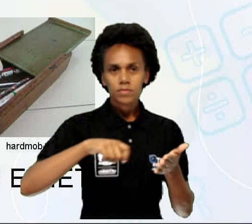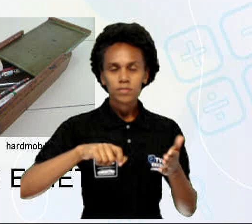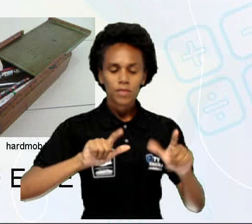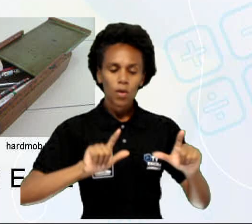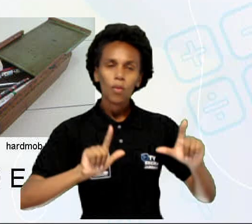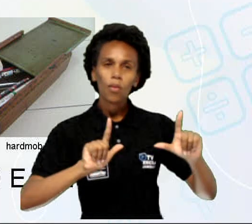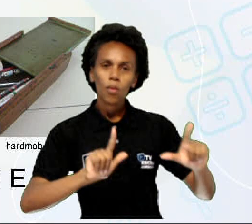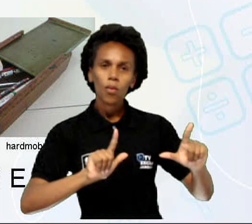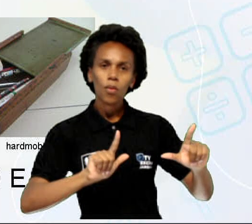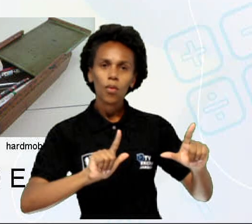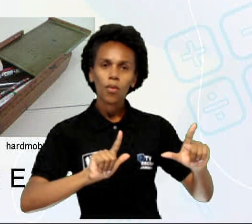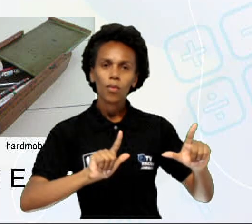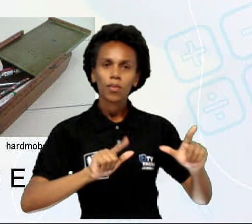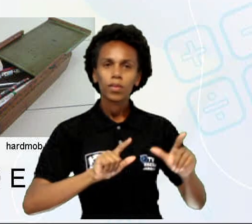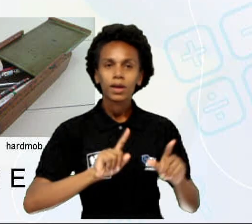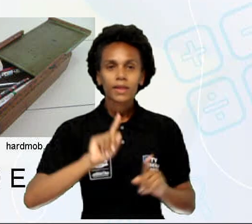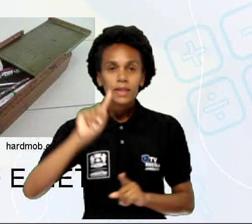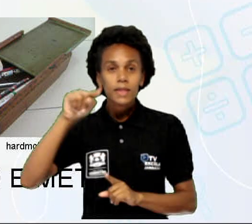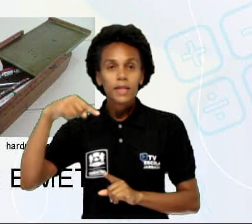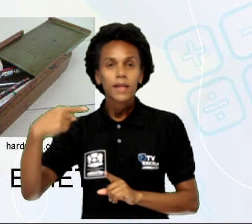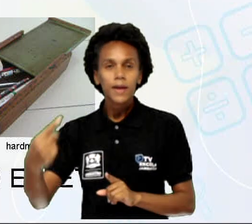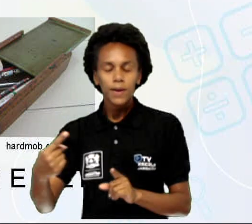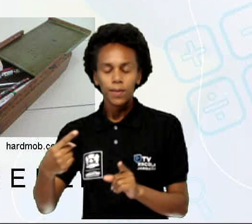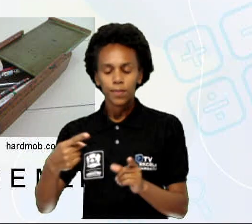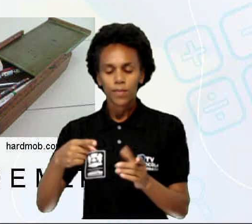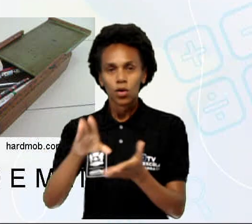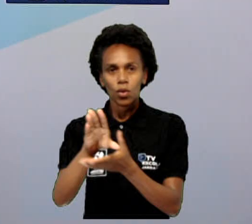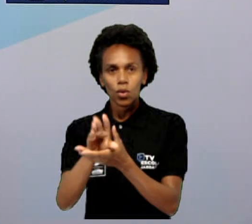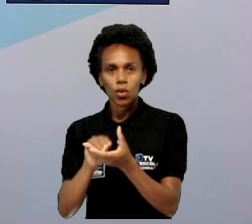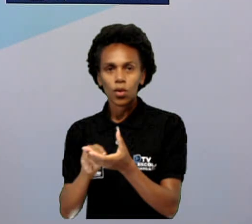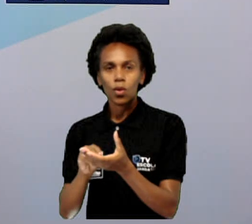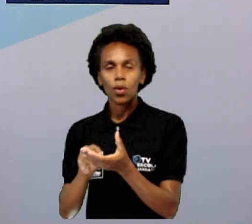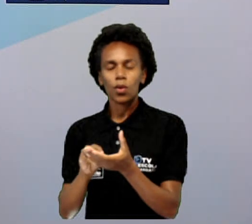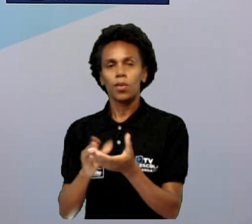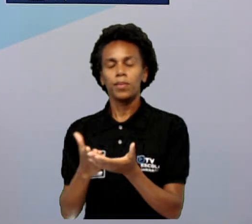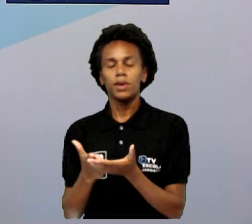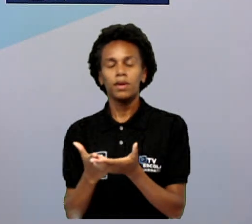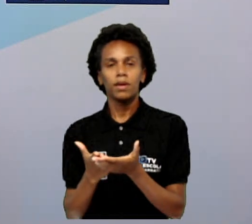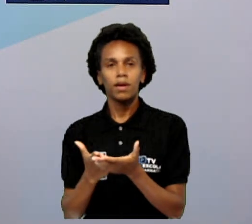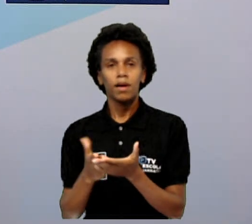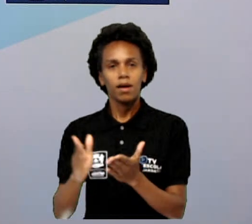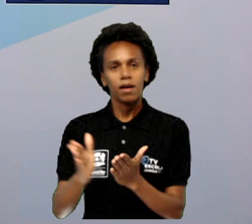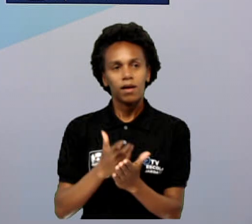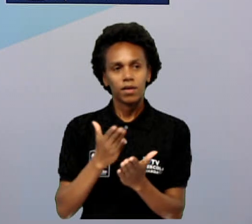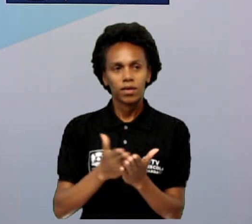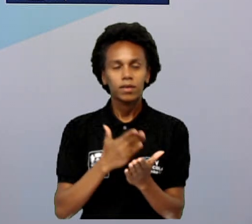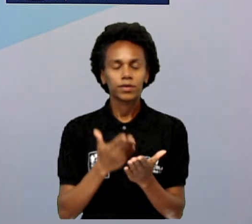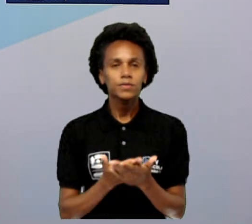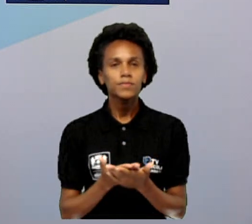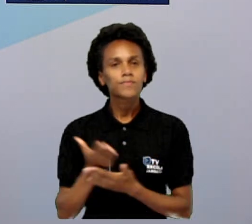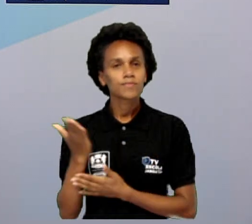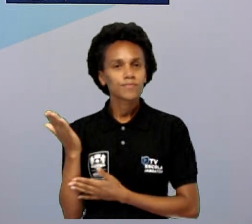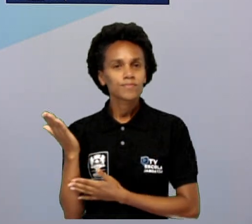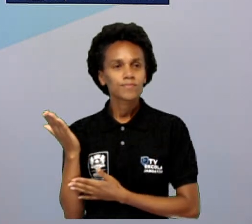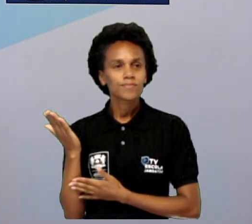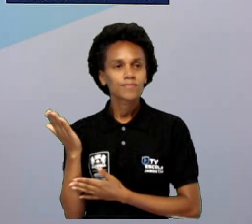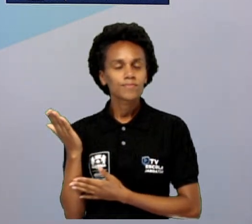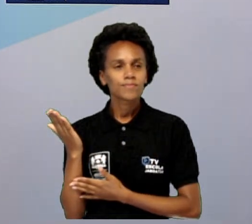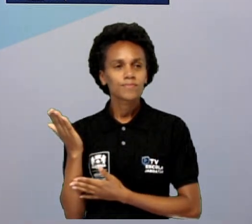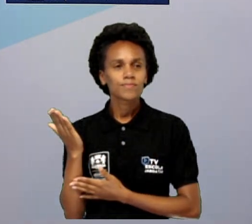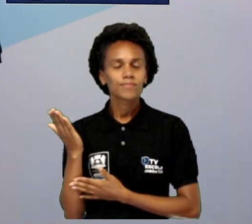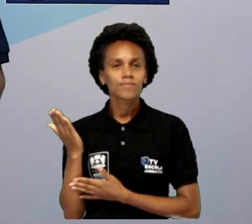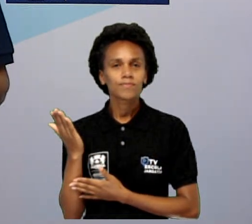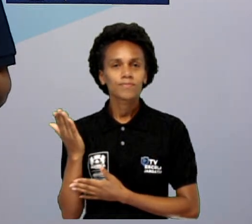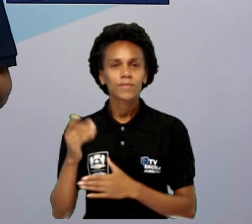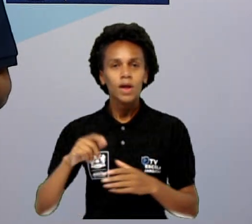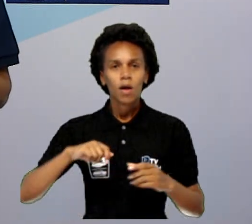começar a escrever no caderno. Gente, isso aqui é o mimeógrafo. Até um dia desse, a gente ainda usava para poder